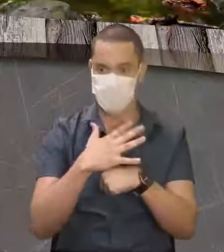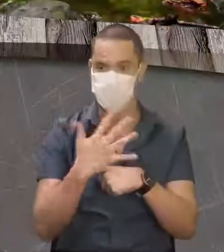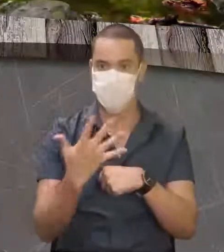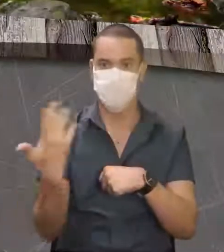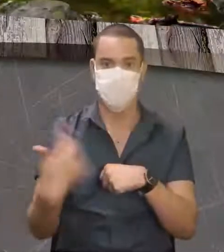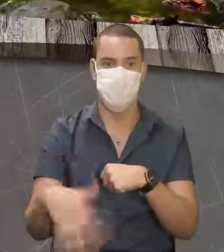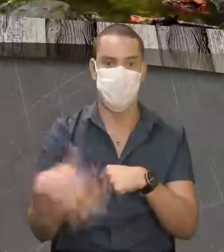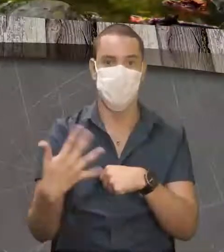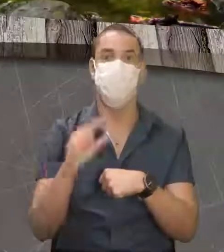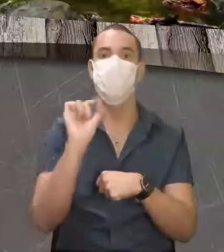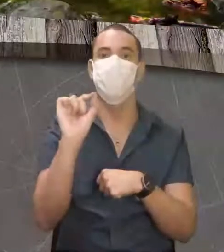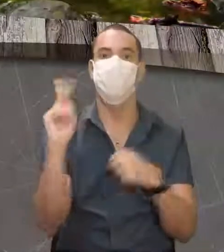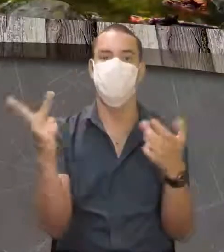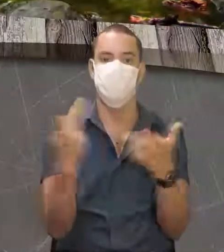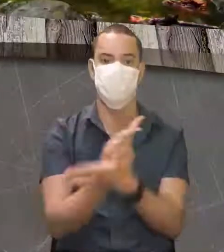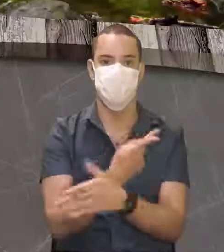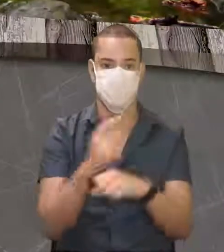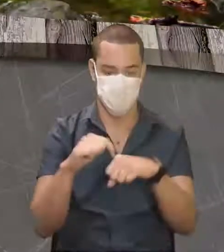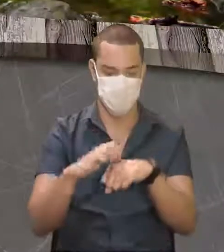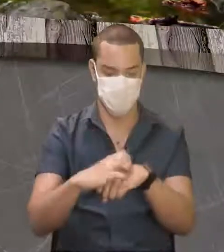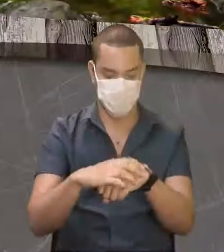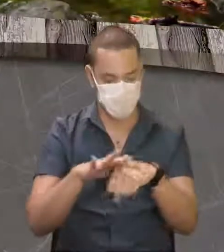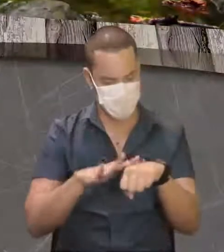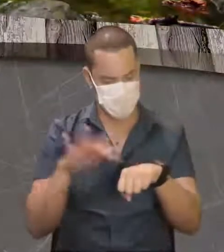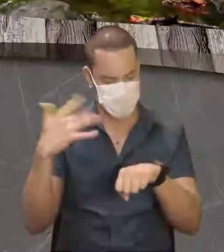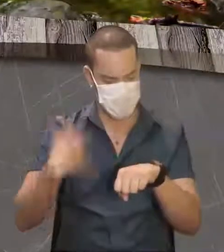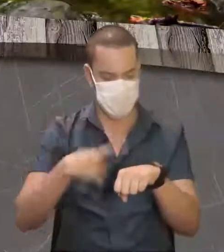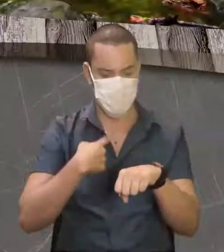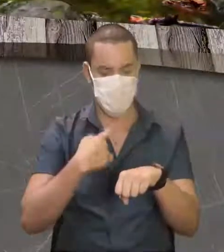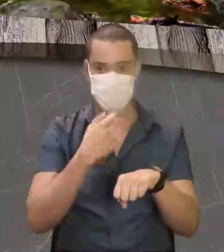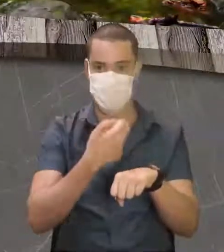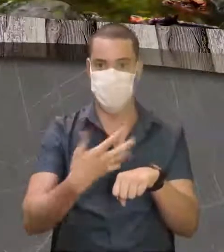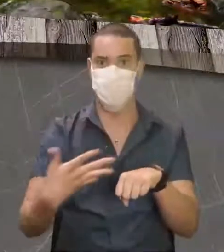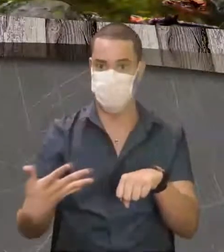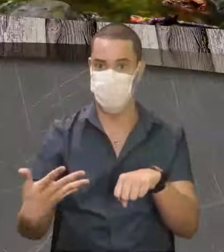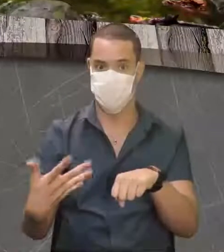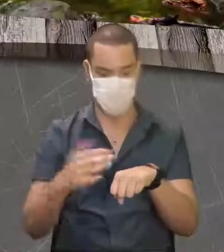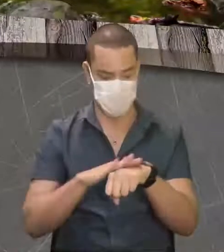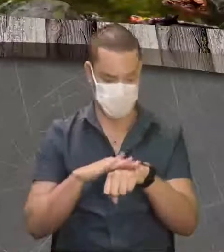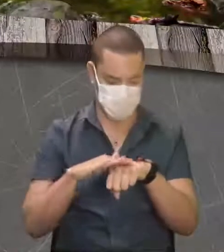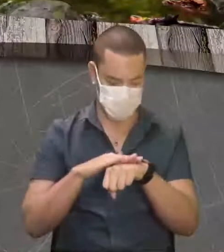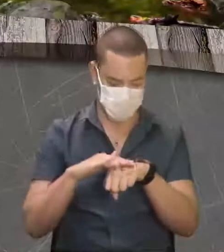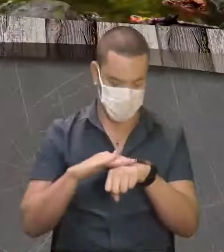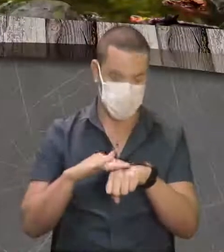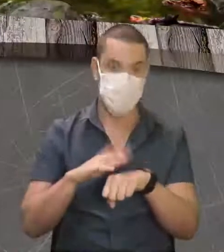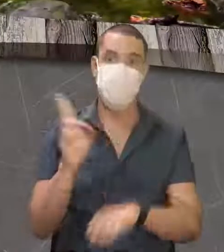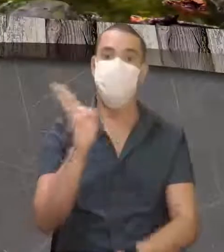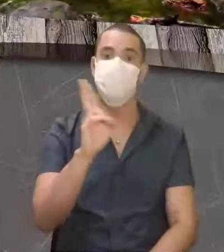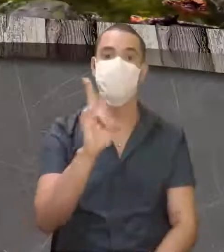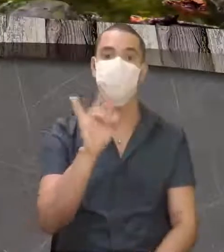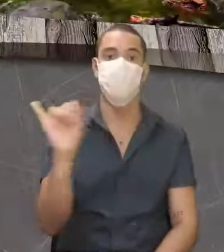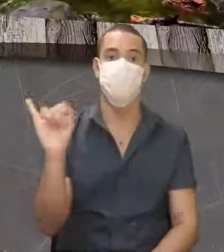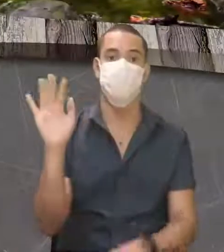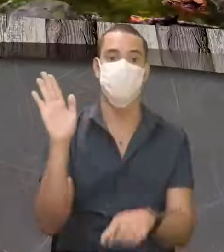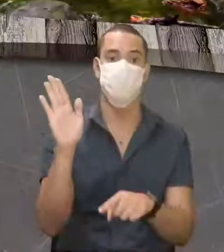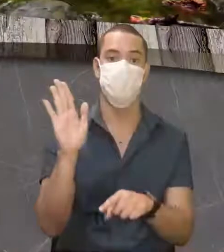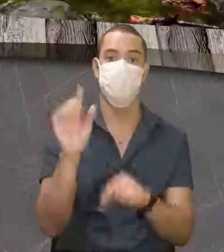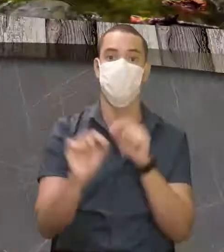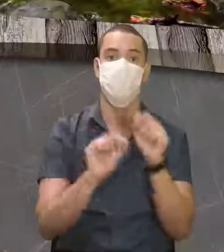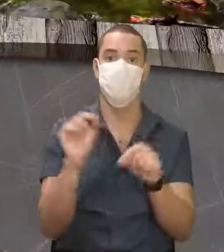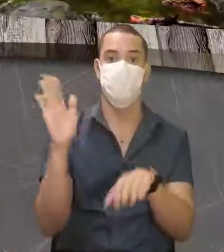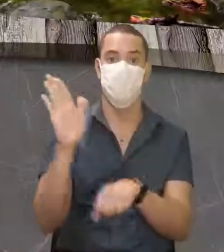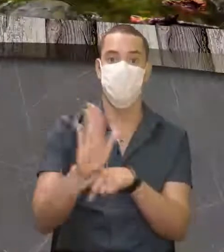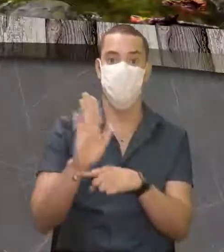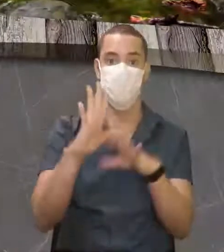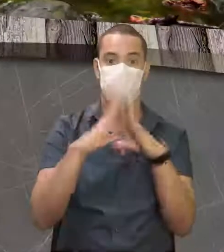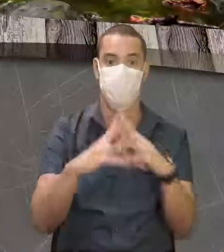Ou seja, você teve a lesão tecidual aí, né? O tecido epitelial foi detonado. Quem vai agir aí? As